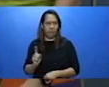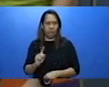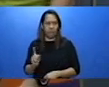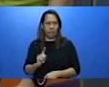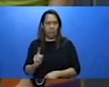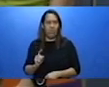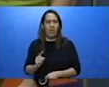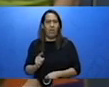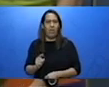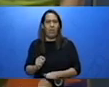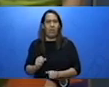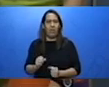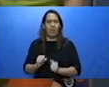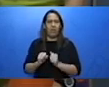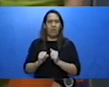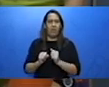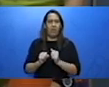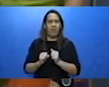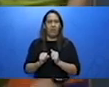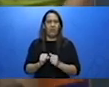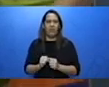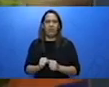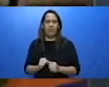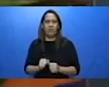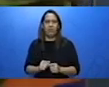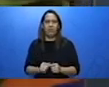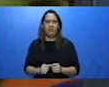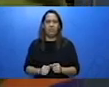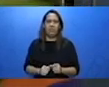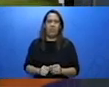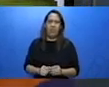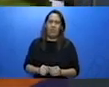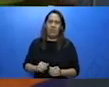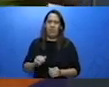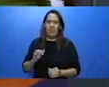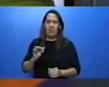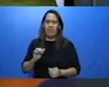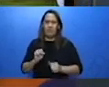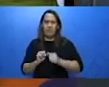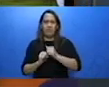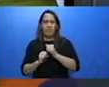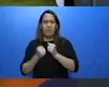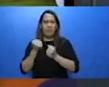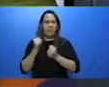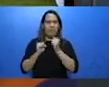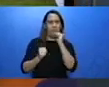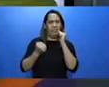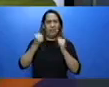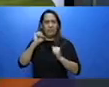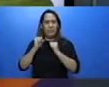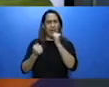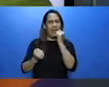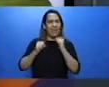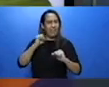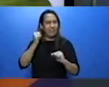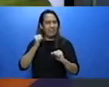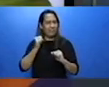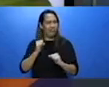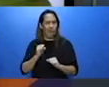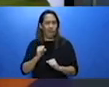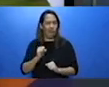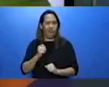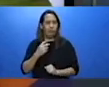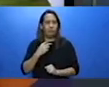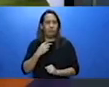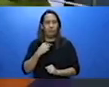eu fabricava comidinhas? Aqui até que faz um sentido, mas não é uma fábrica de